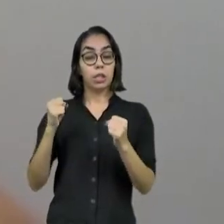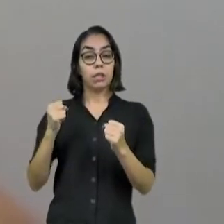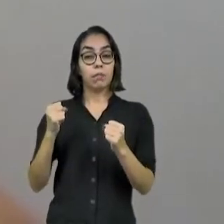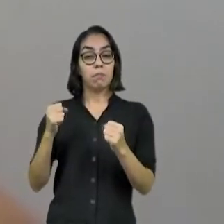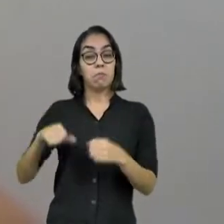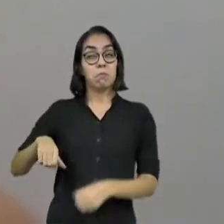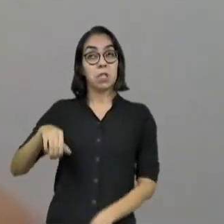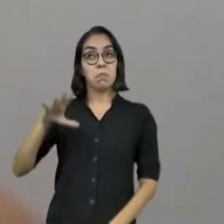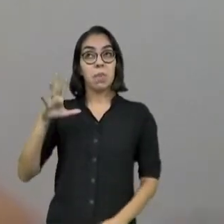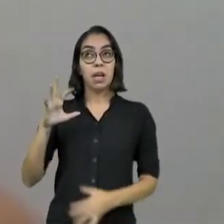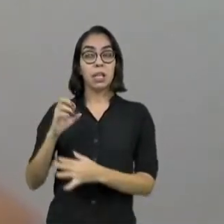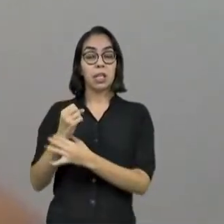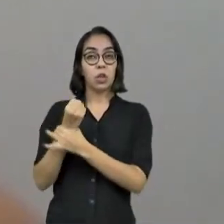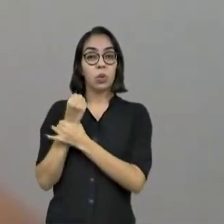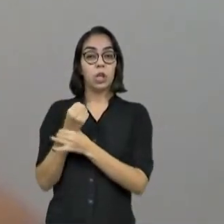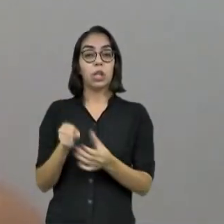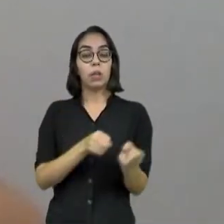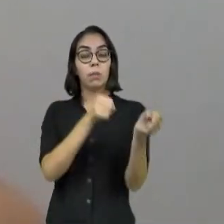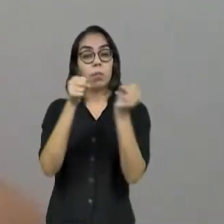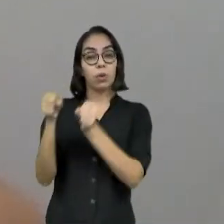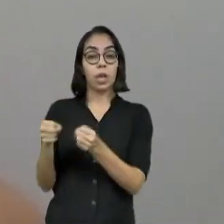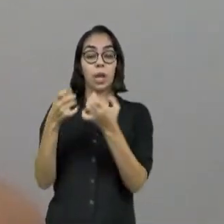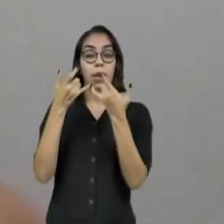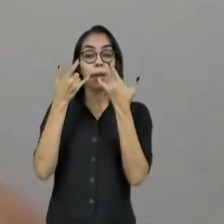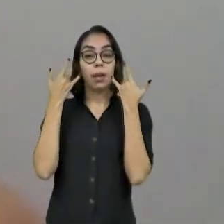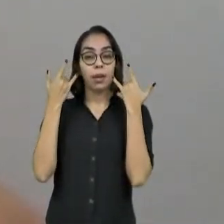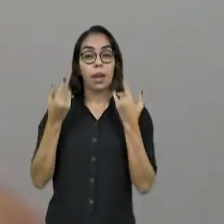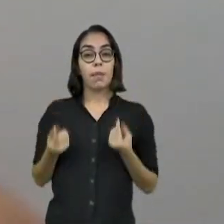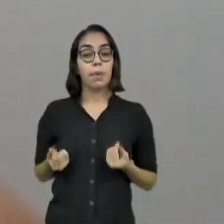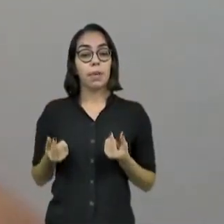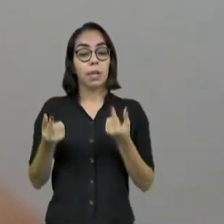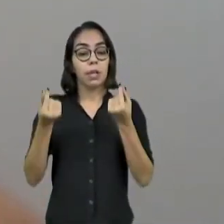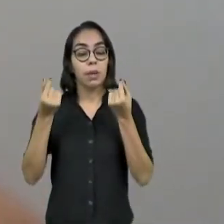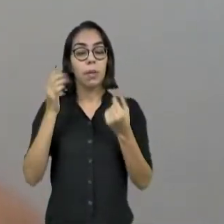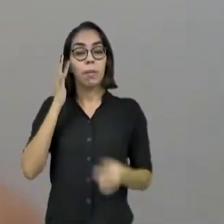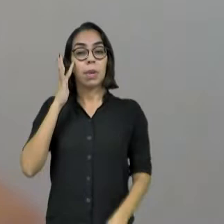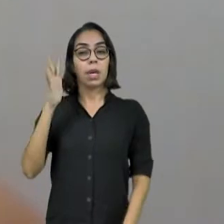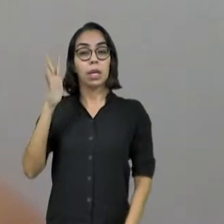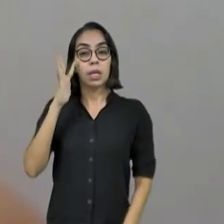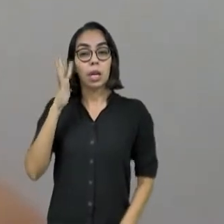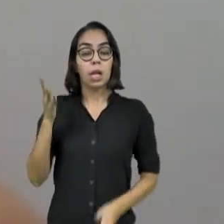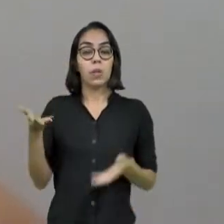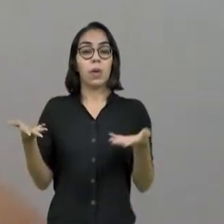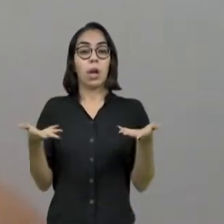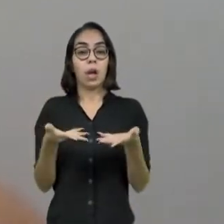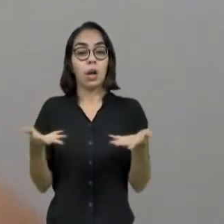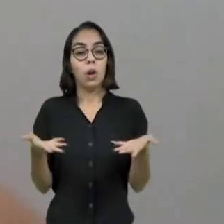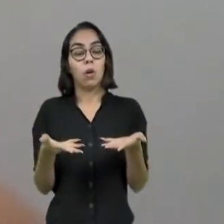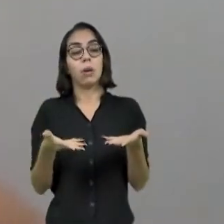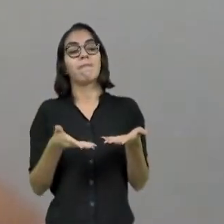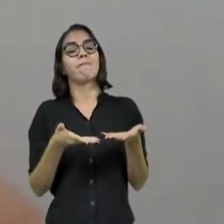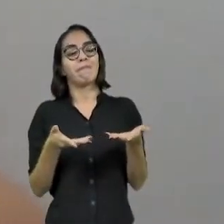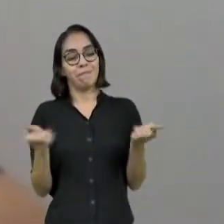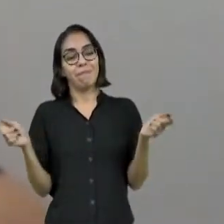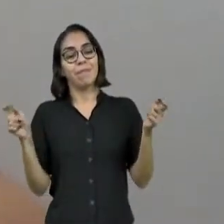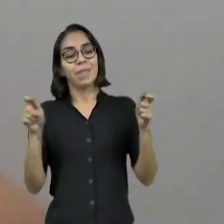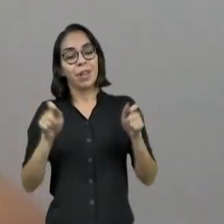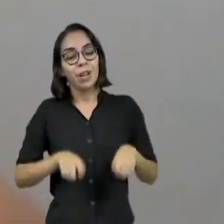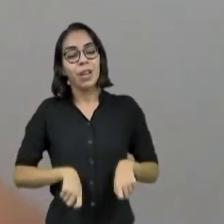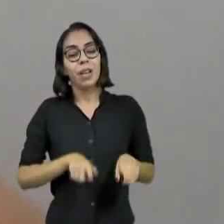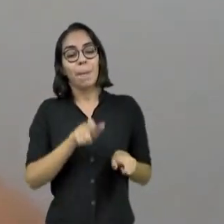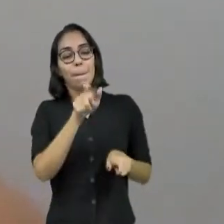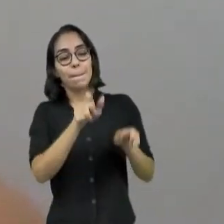do capital internacional pensando essa ressignificação de uma mão de obra que antes